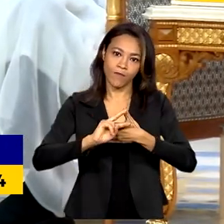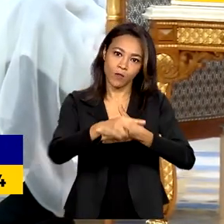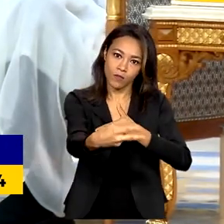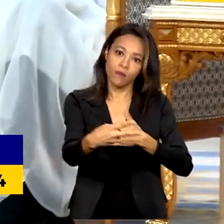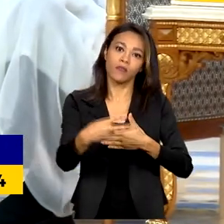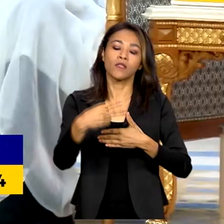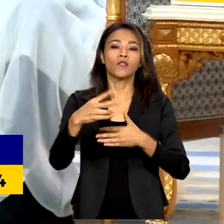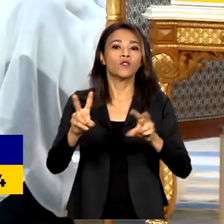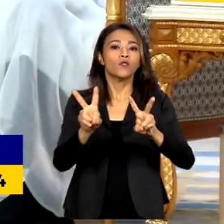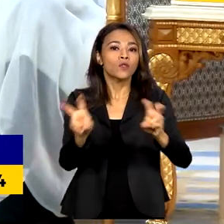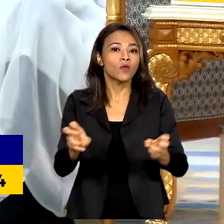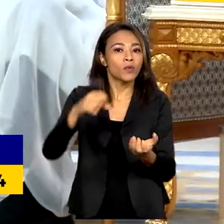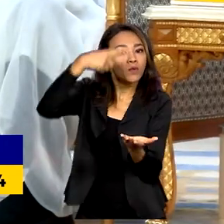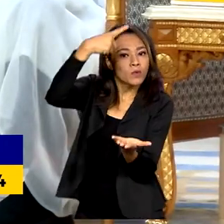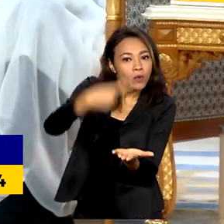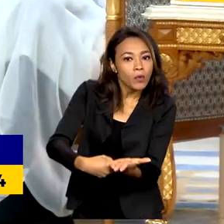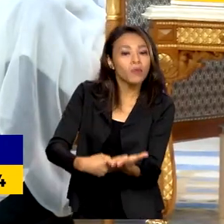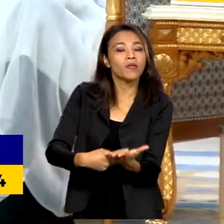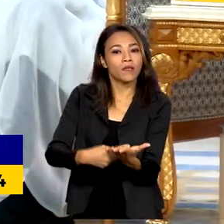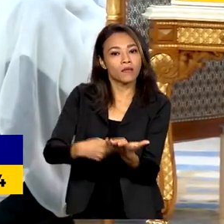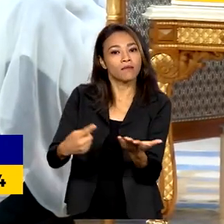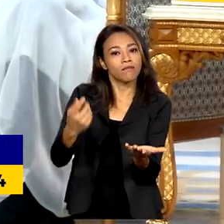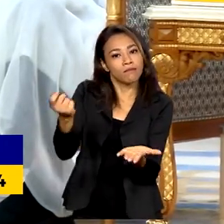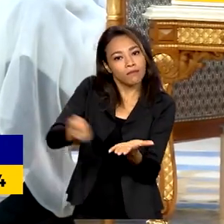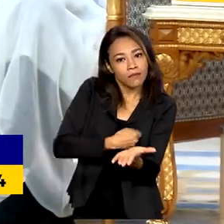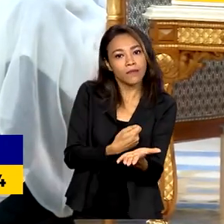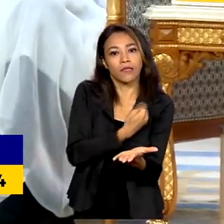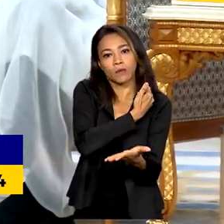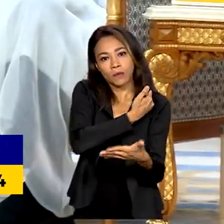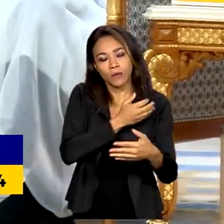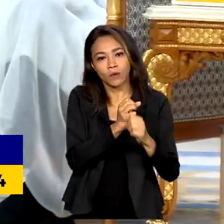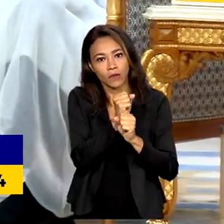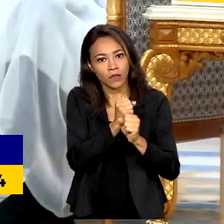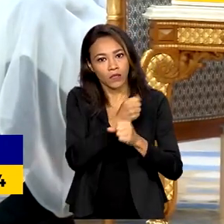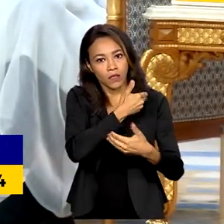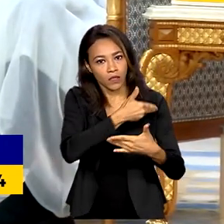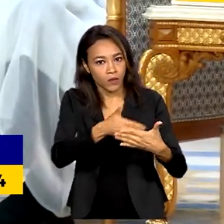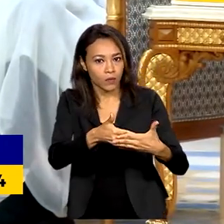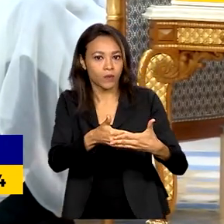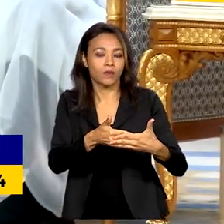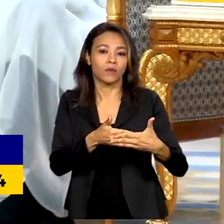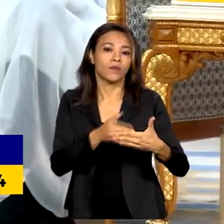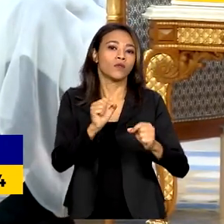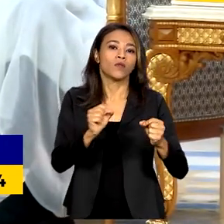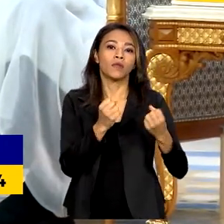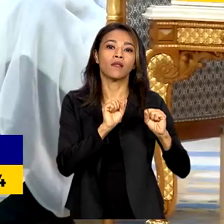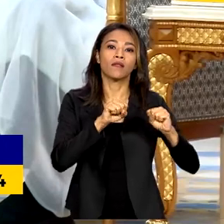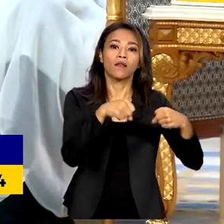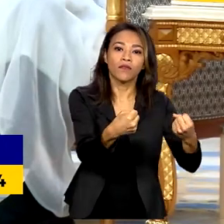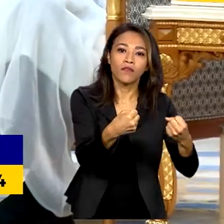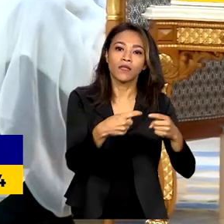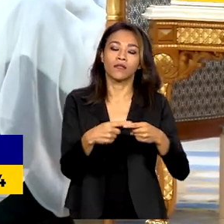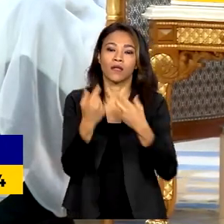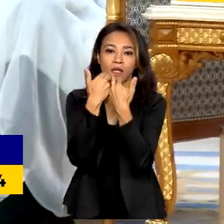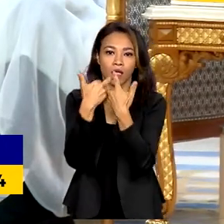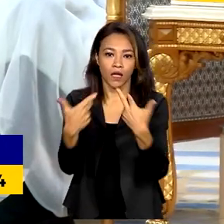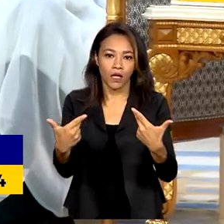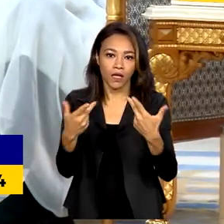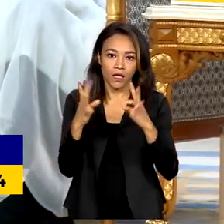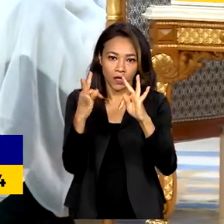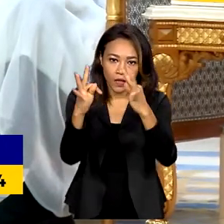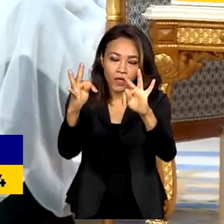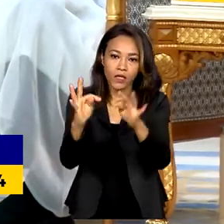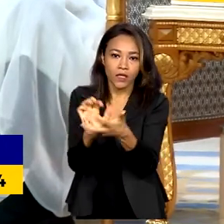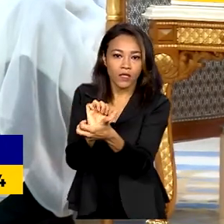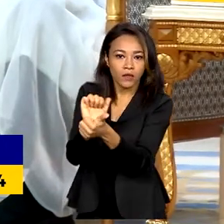acordos assinados nos últimos anos, notadamente em aviação, defesa, inovação,